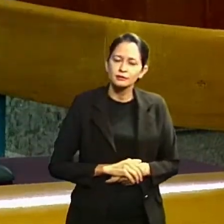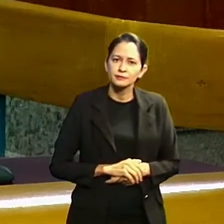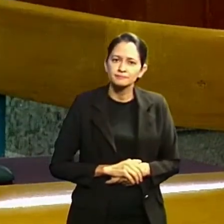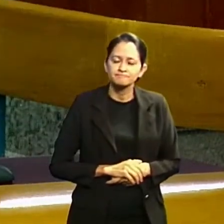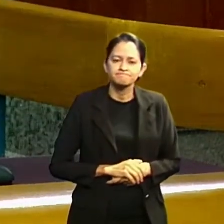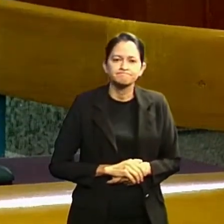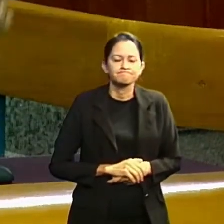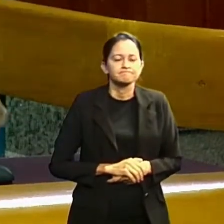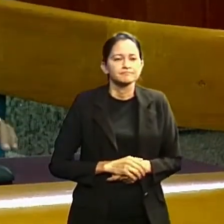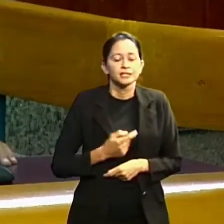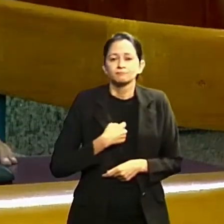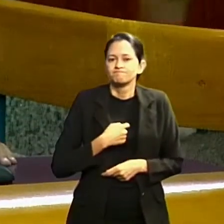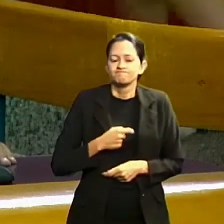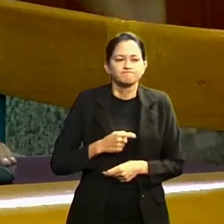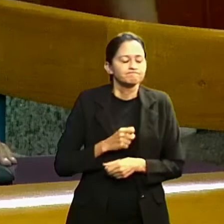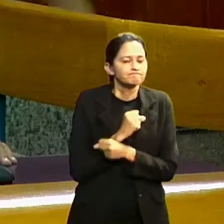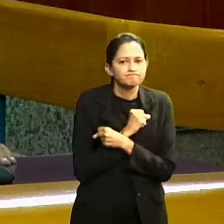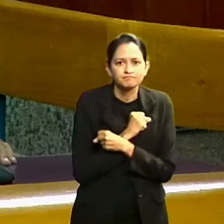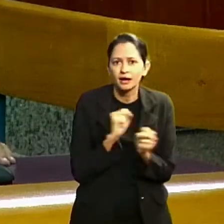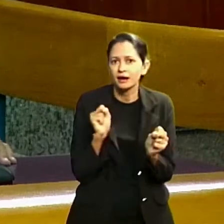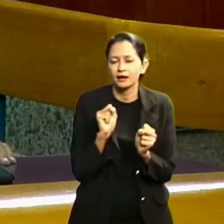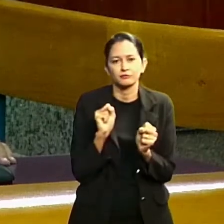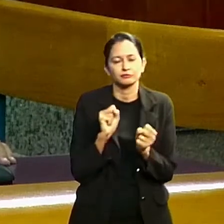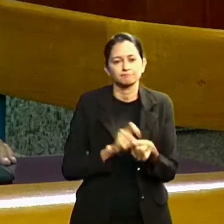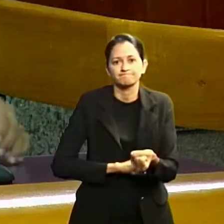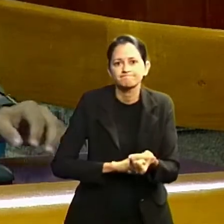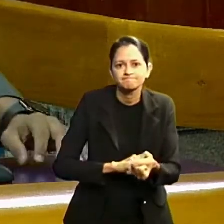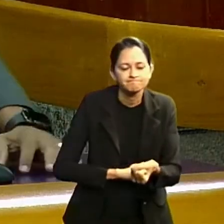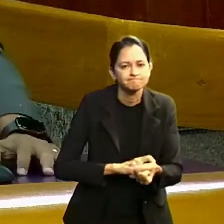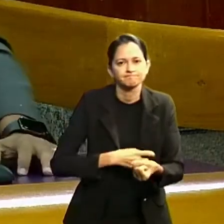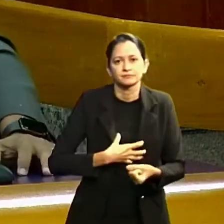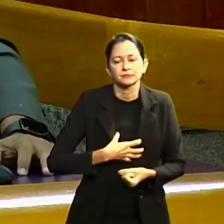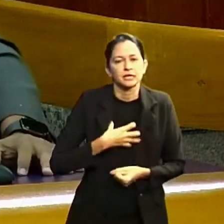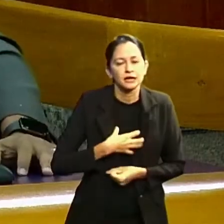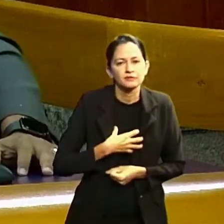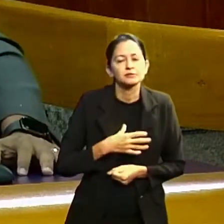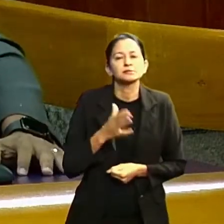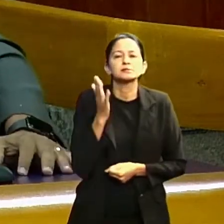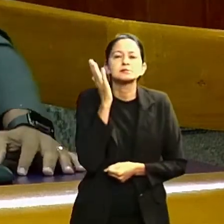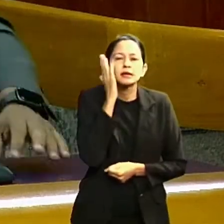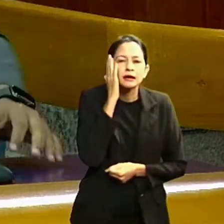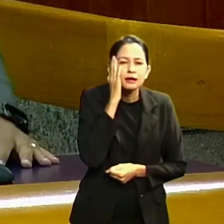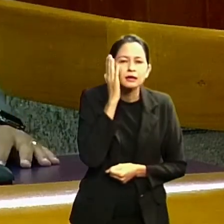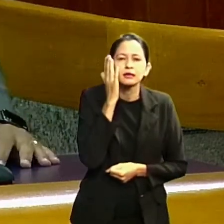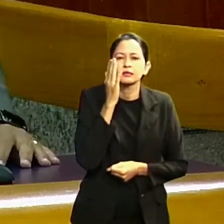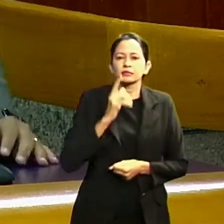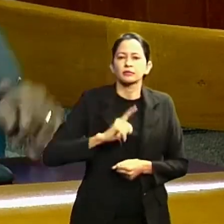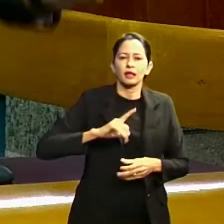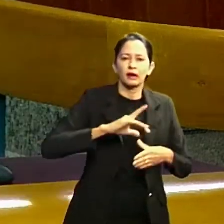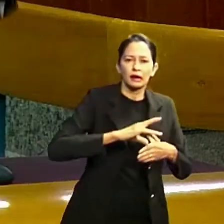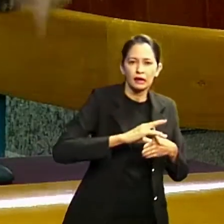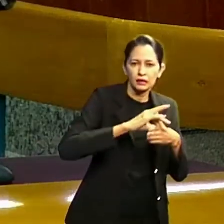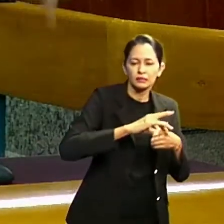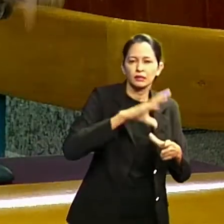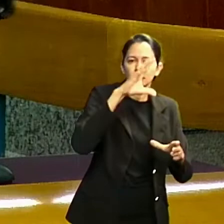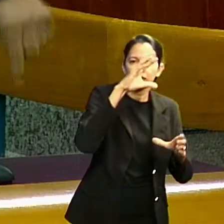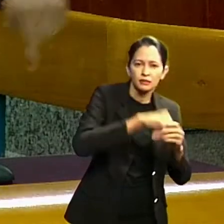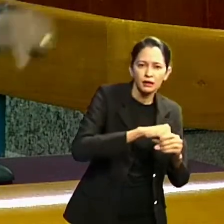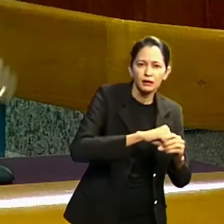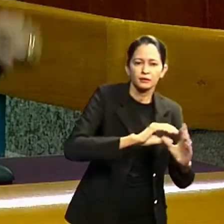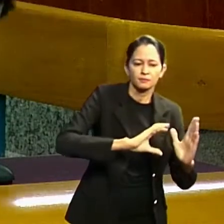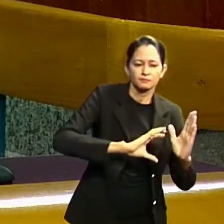É de grande indignação, senhor presidente, saber que hoje existem líderes partidários que